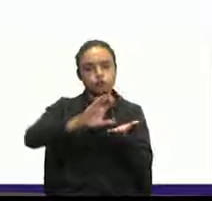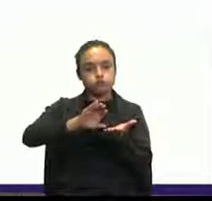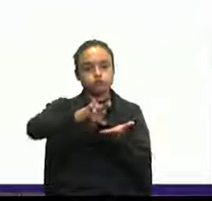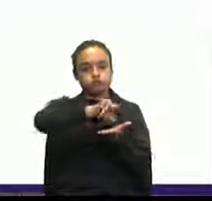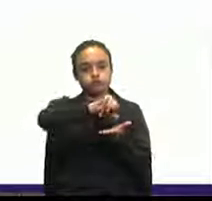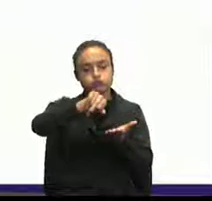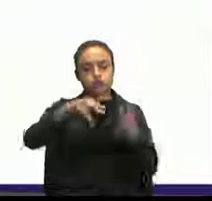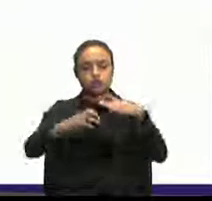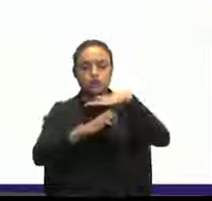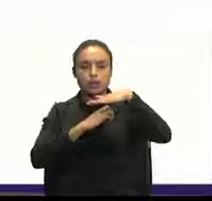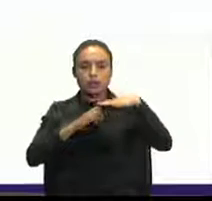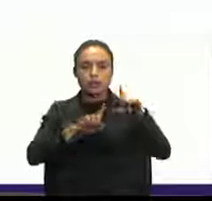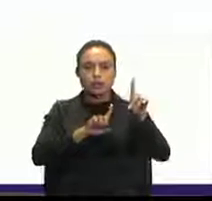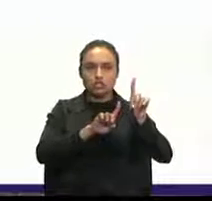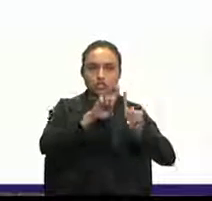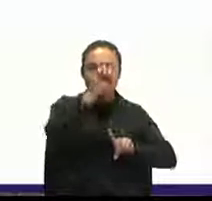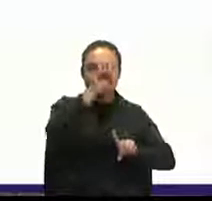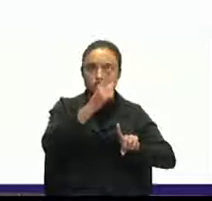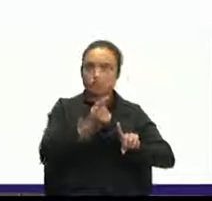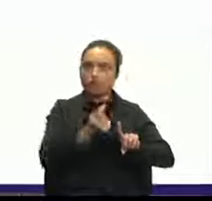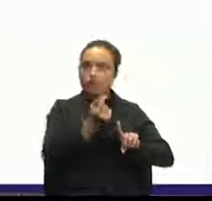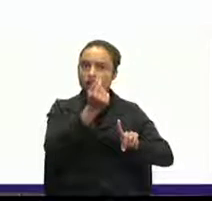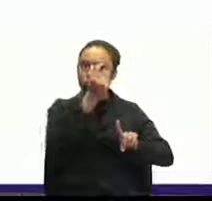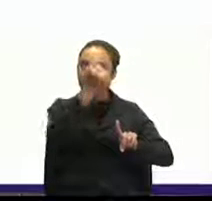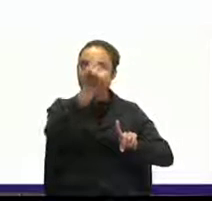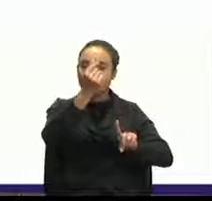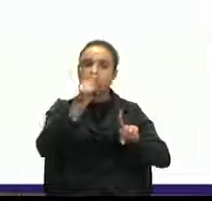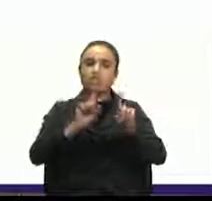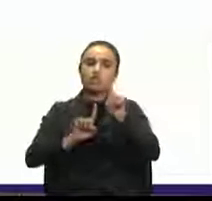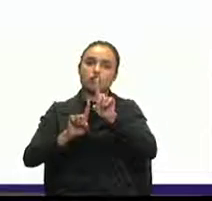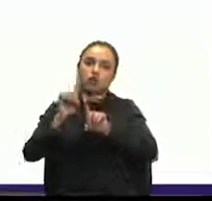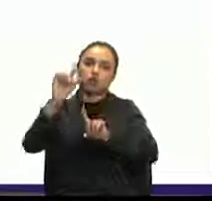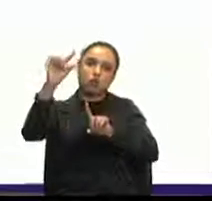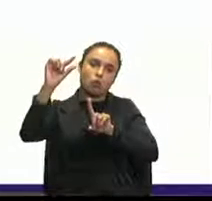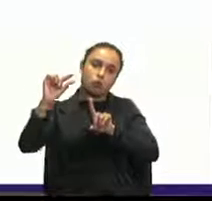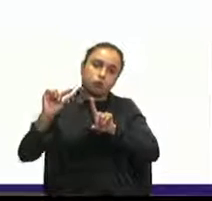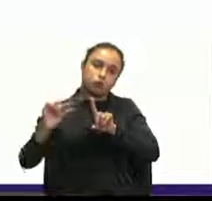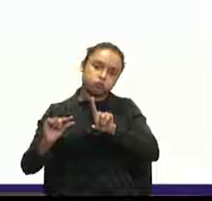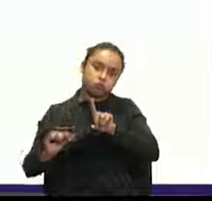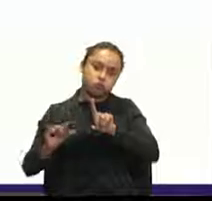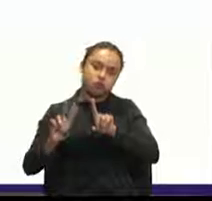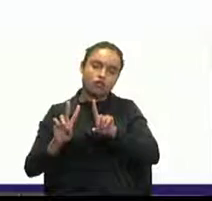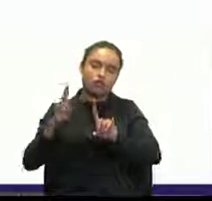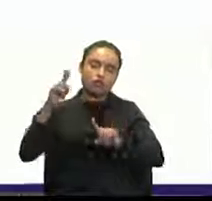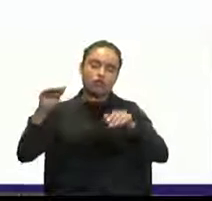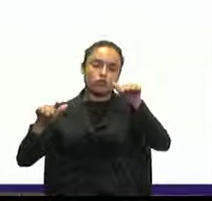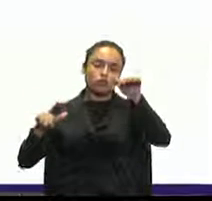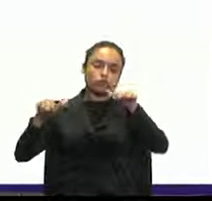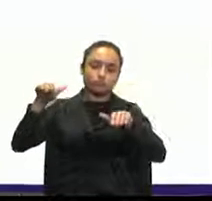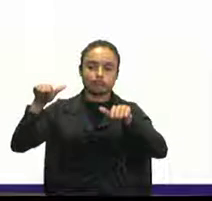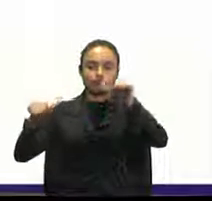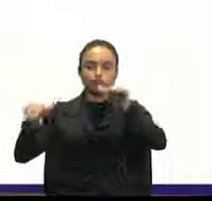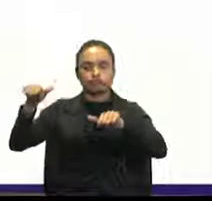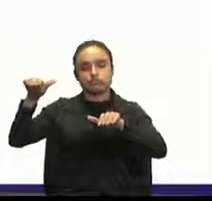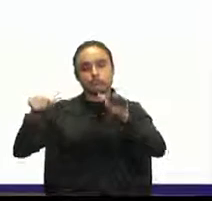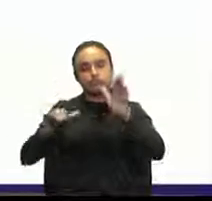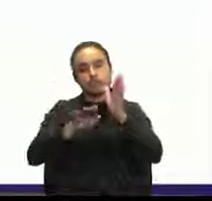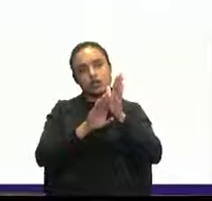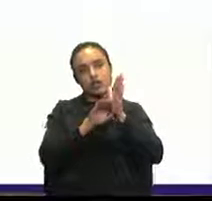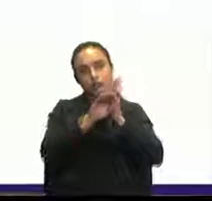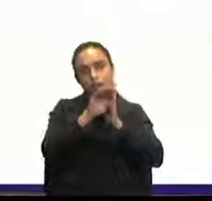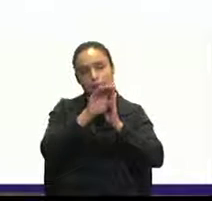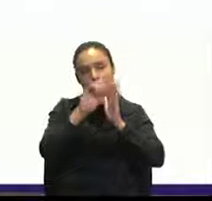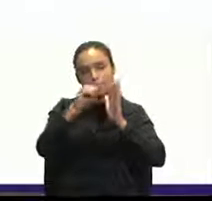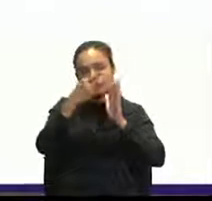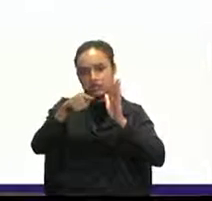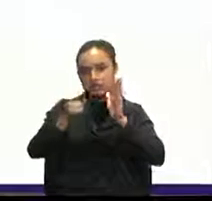terem ações de empresas diferentes diversificado e quizzes ficou várias ou seja empresas que no momento estão